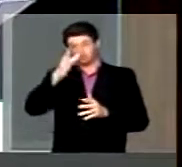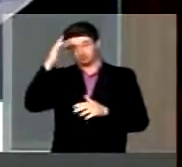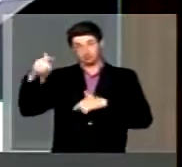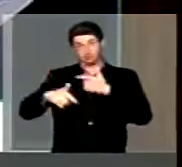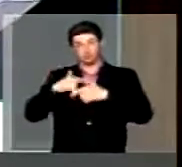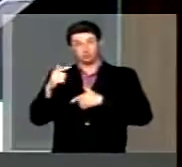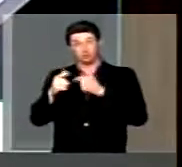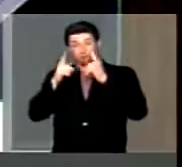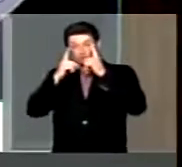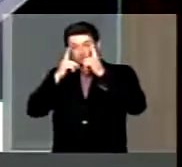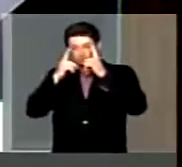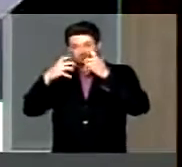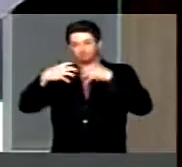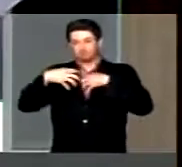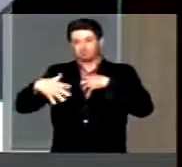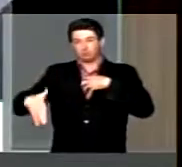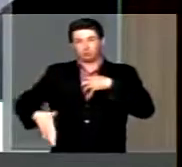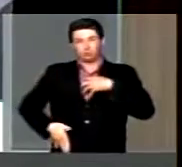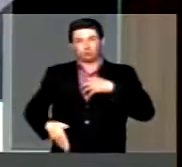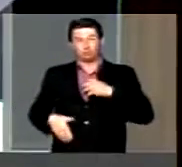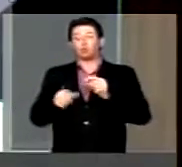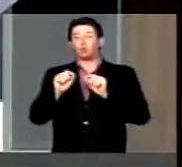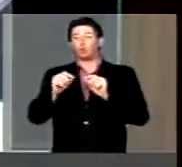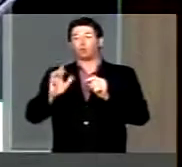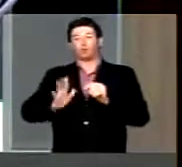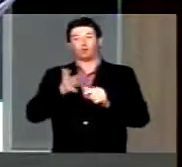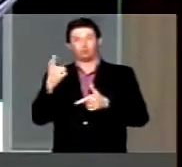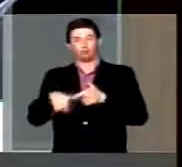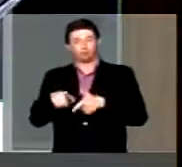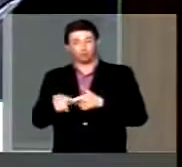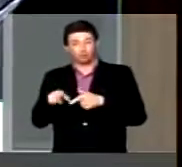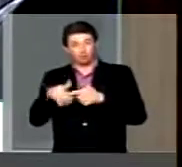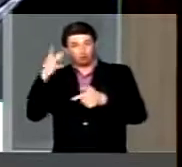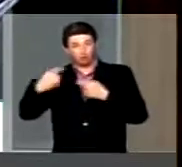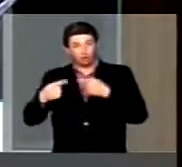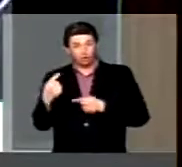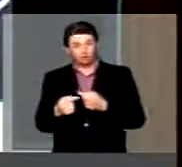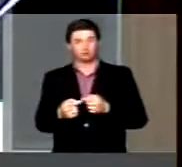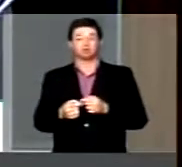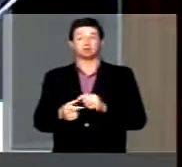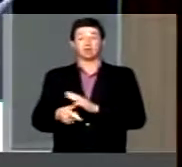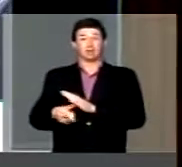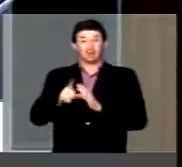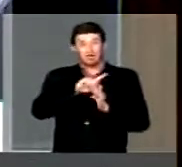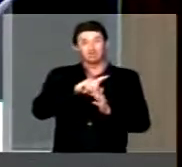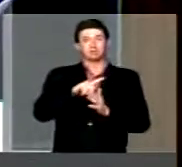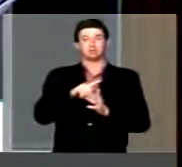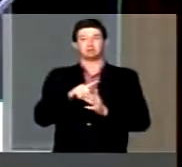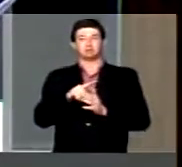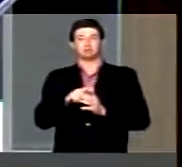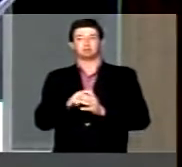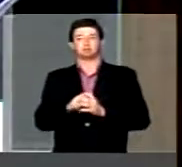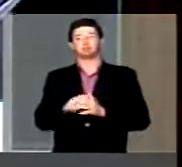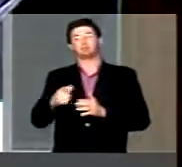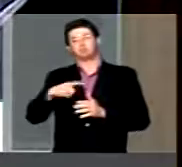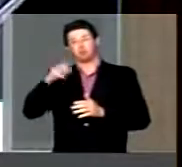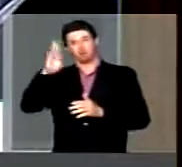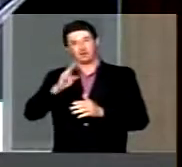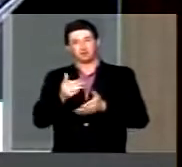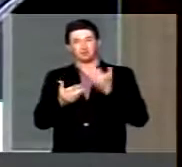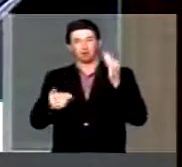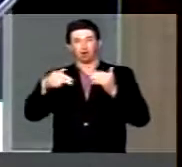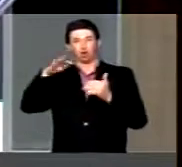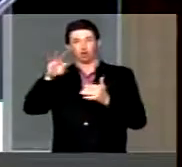trabalhador começar a sentir no bolso as consequências desastrosas desta política, antes mesmo do rebaixamento da nota do